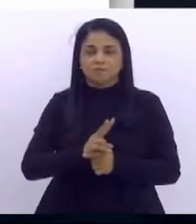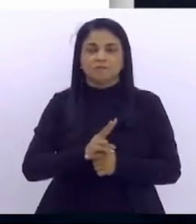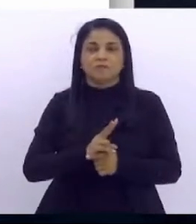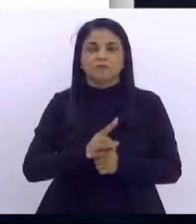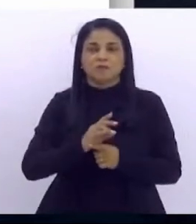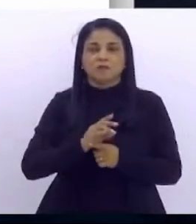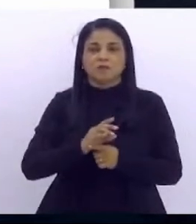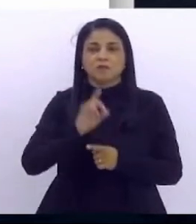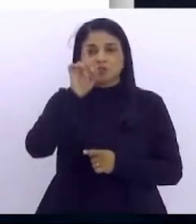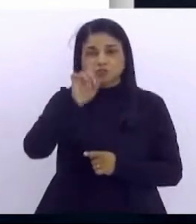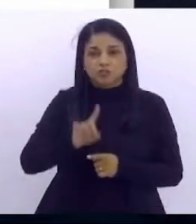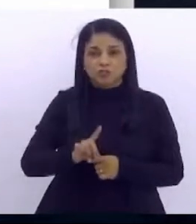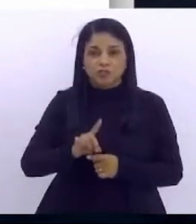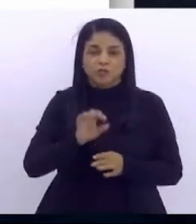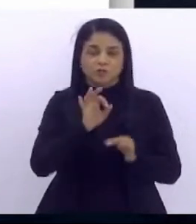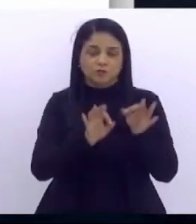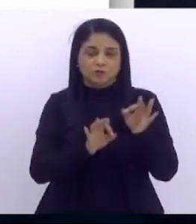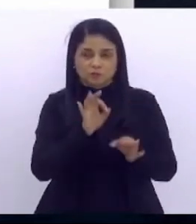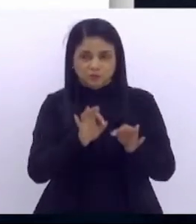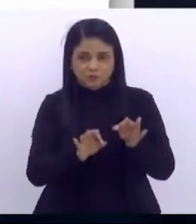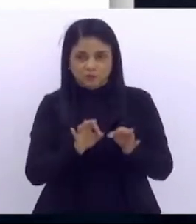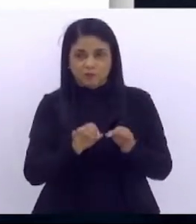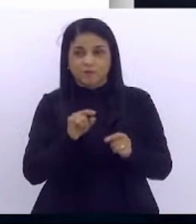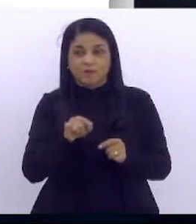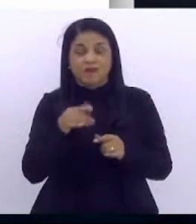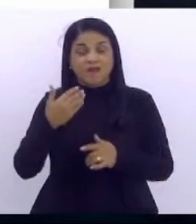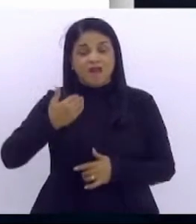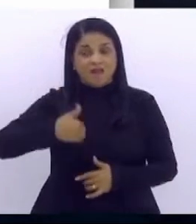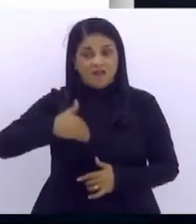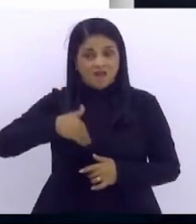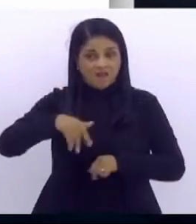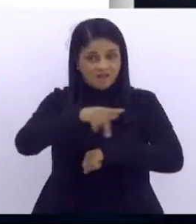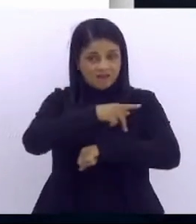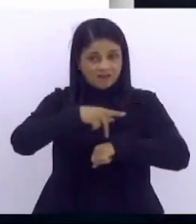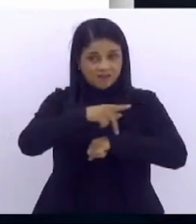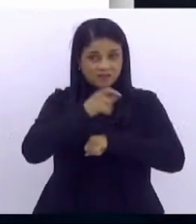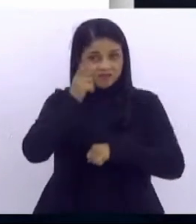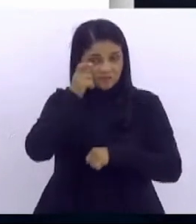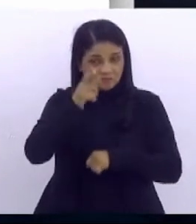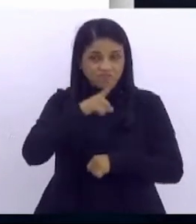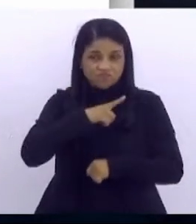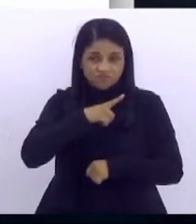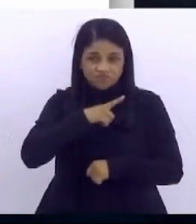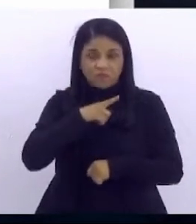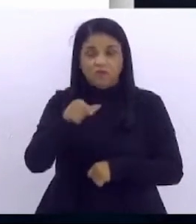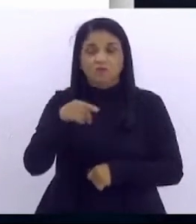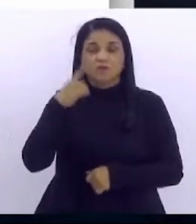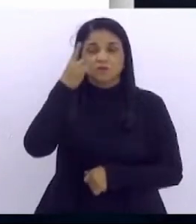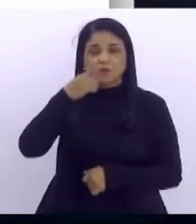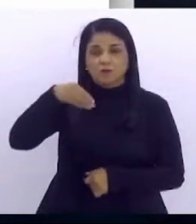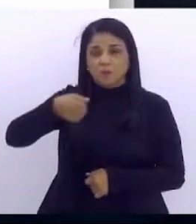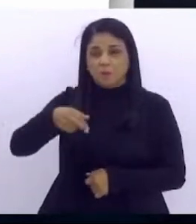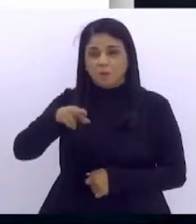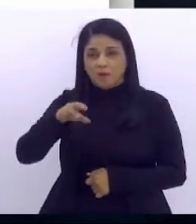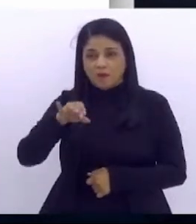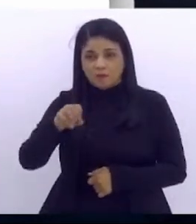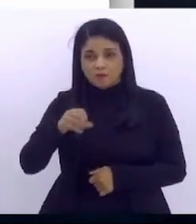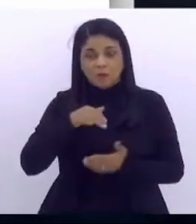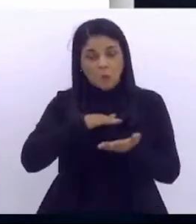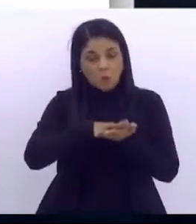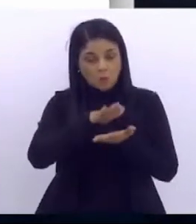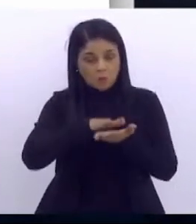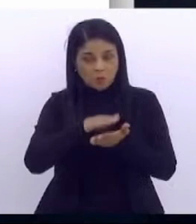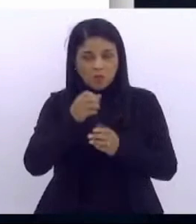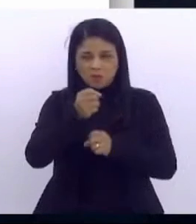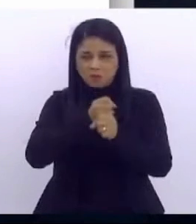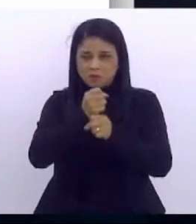propõe. Tá? Esse caso da Argentina é interessante porque, talvez o deputado Márcio tenha visto, eu publiquei uns